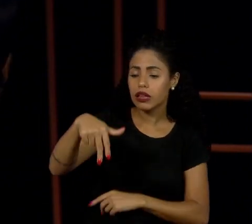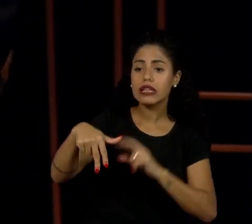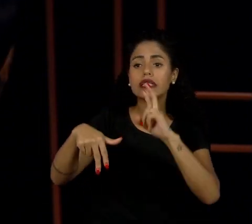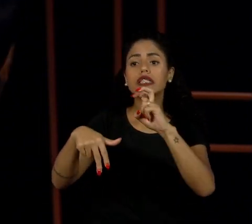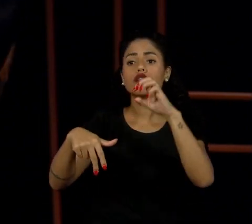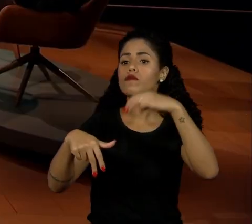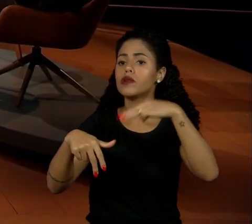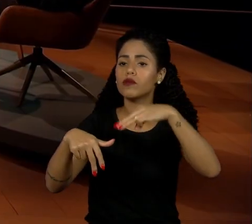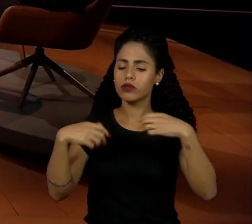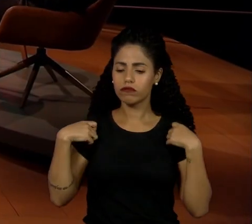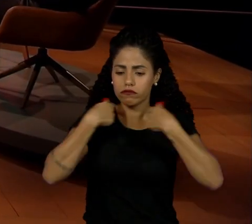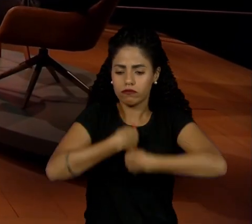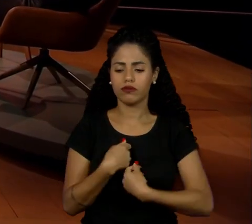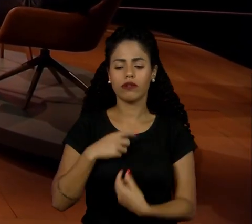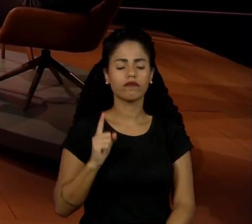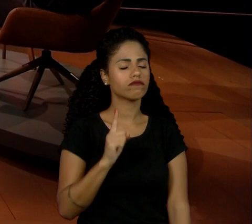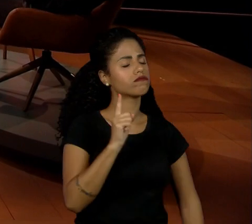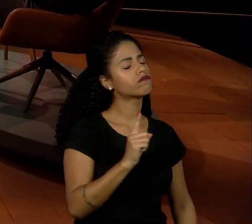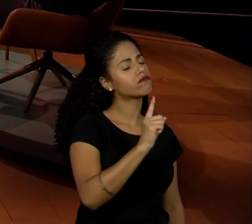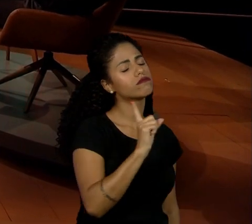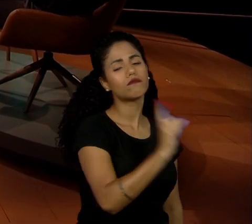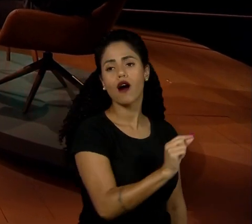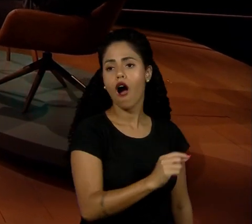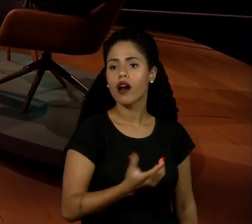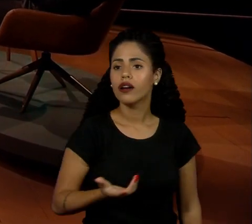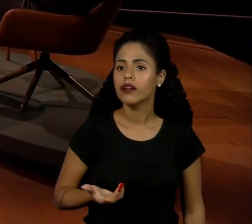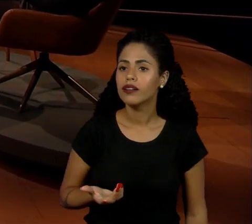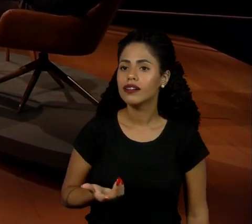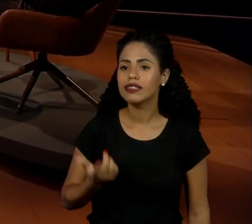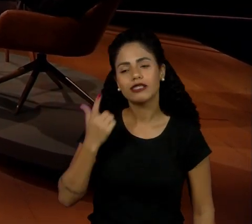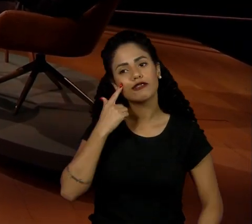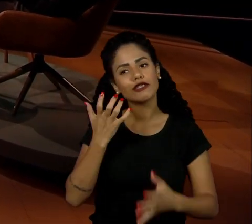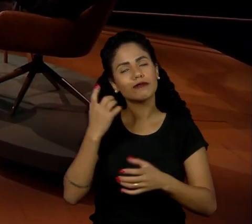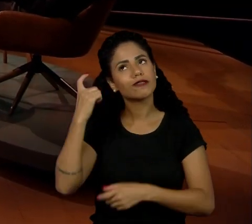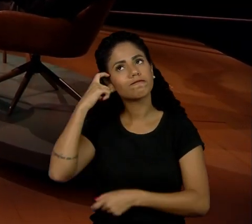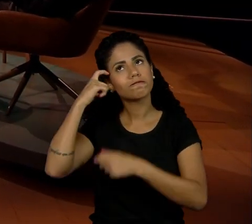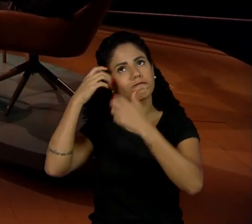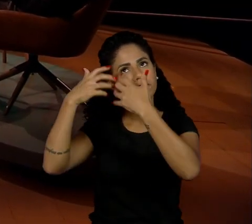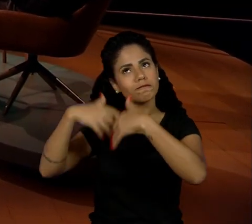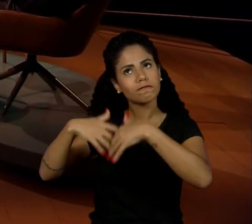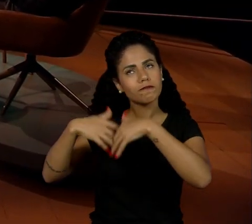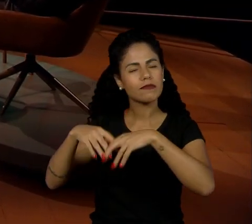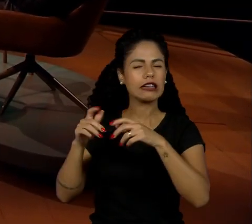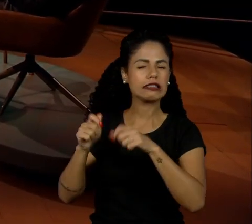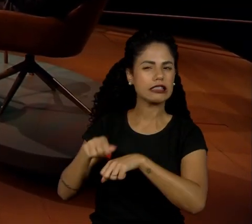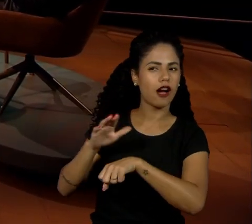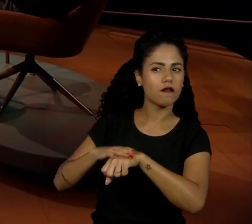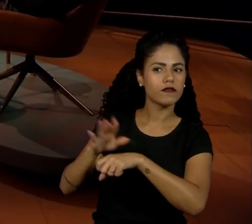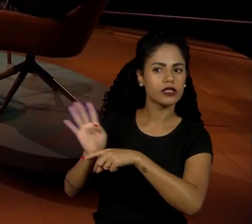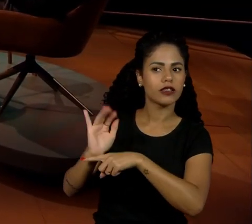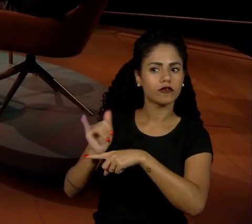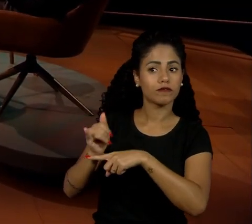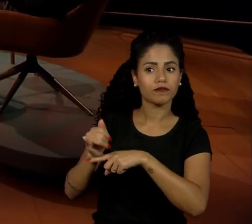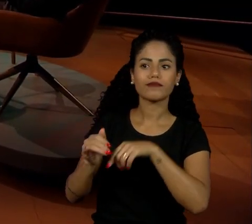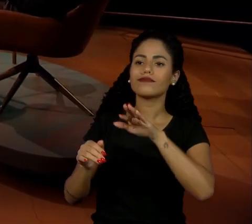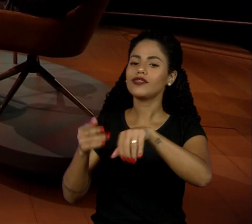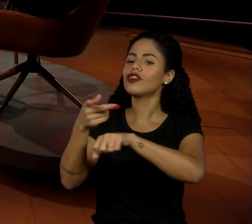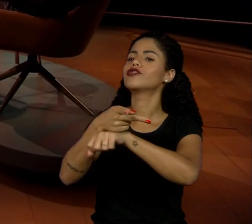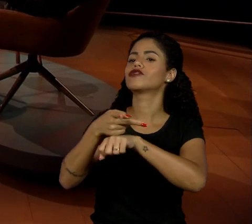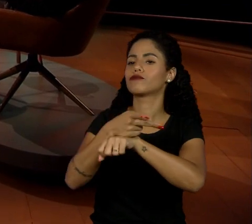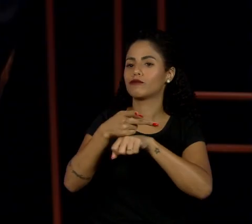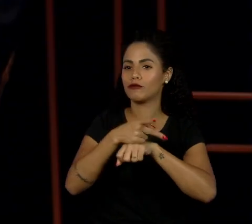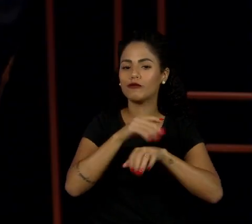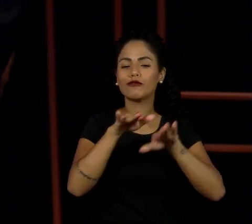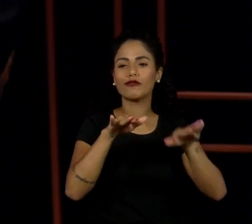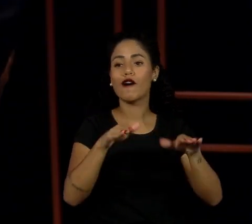embora. E a gente correu atrás de pensar nisso, fomos atrás desses meninos, eles todos são hoje